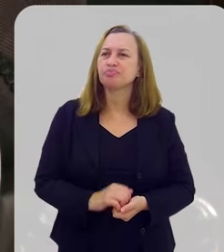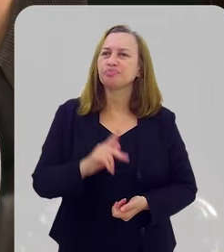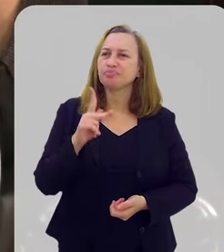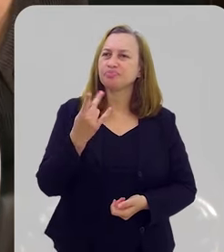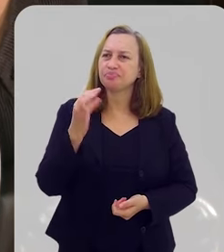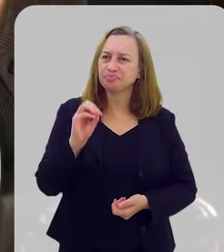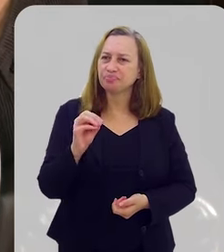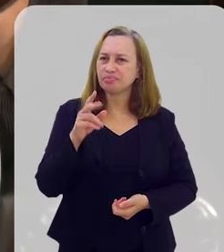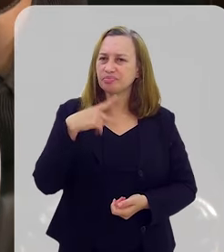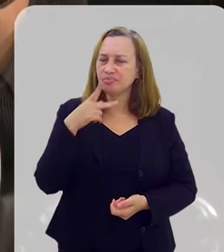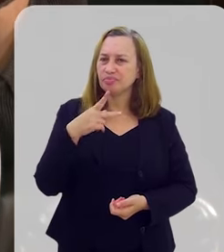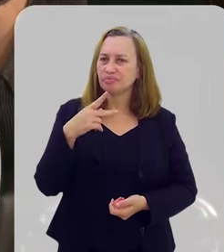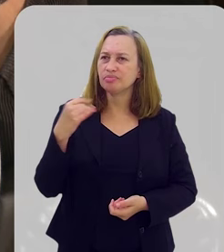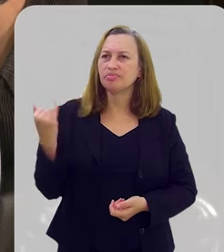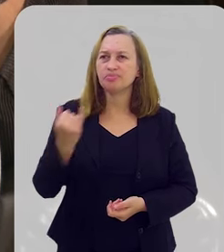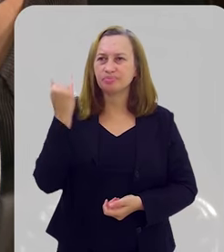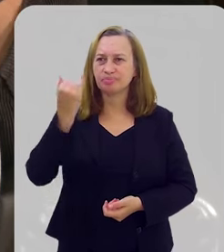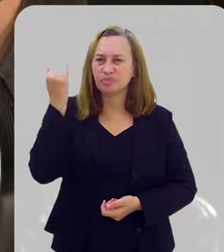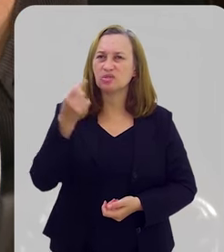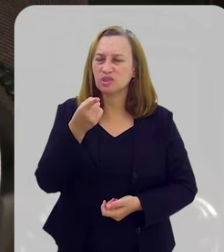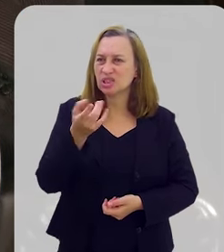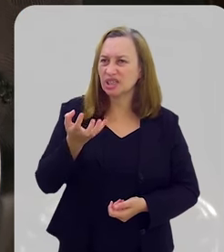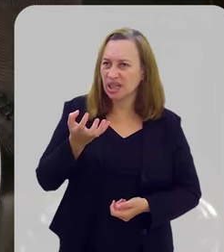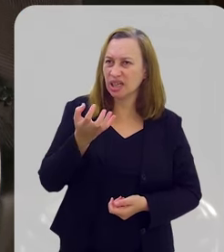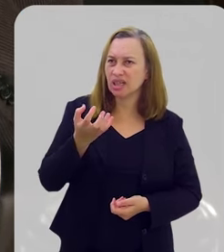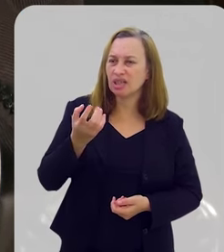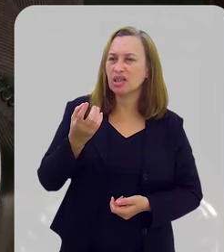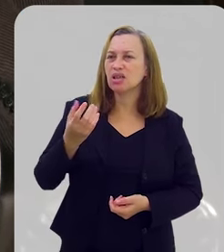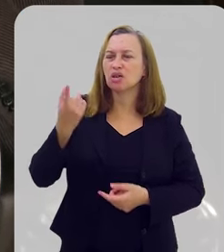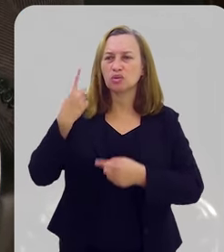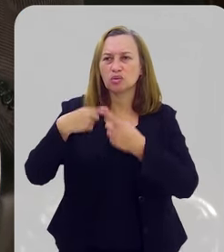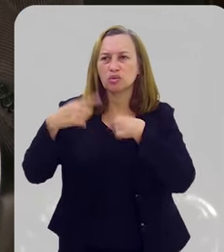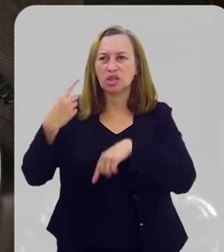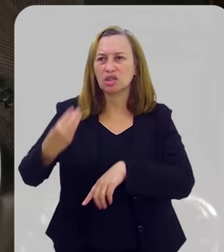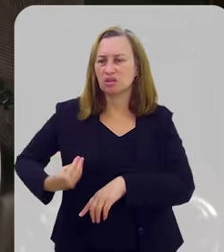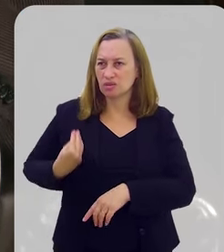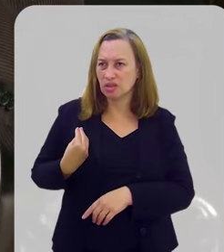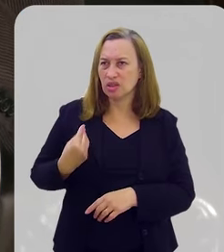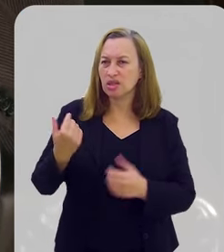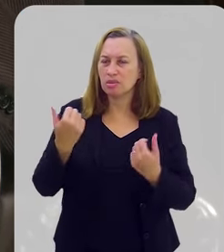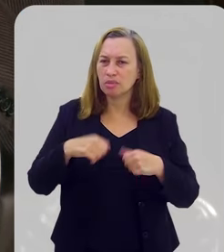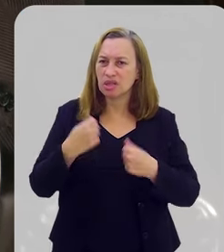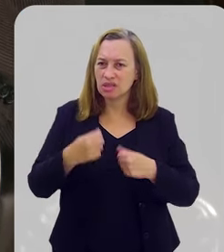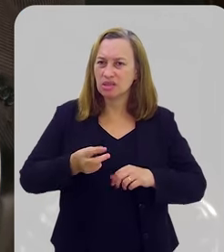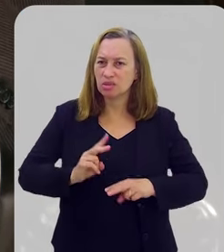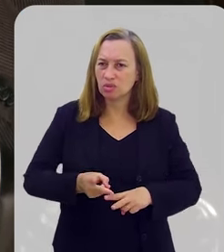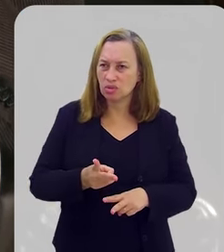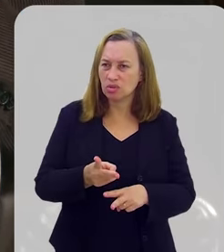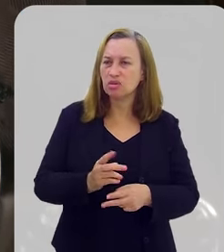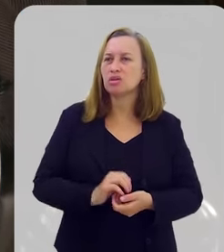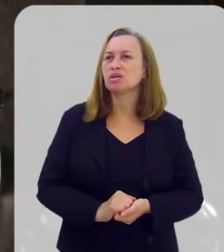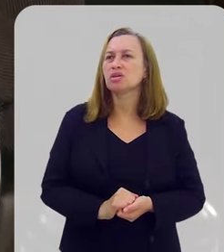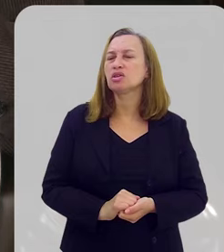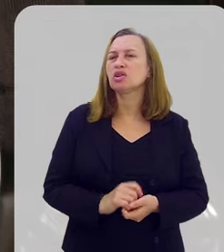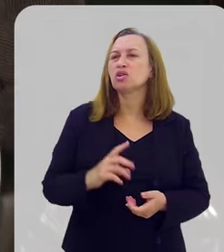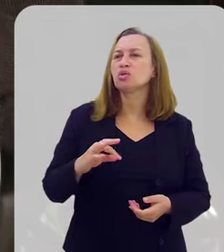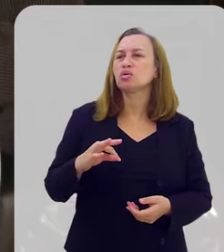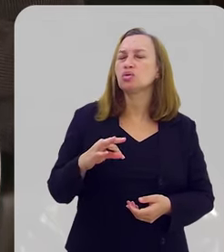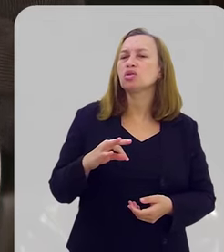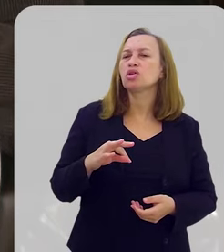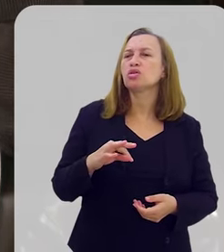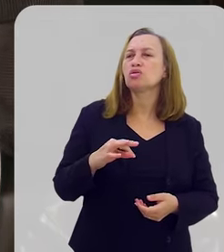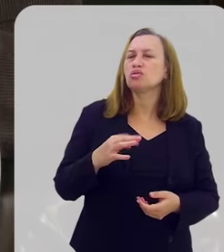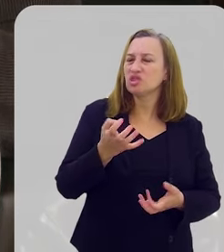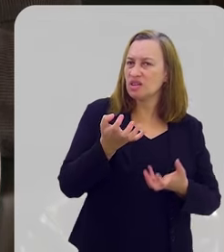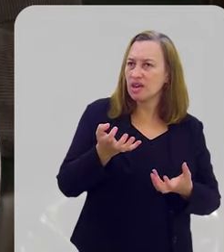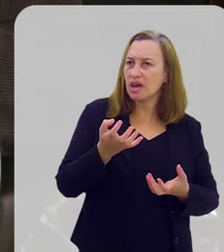Iago falou uma coisa muito interessante. Se você quer ter sucesso na sua vida, você precisa ter uma constância. Uma constância daquilo